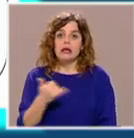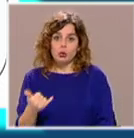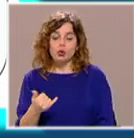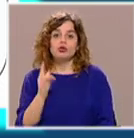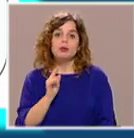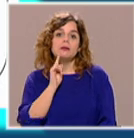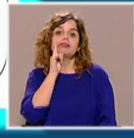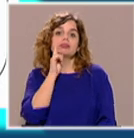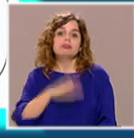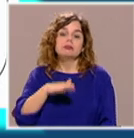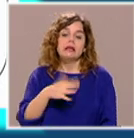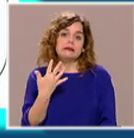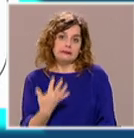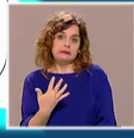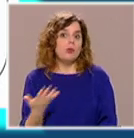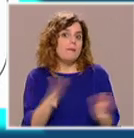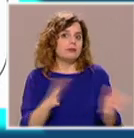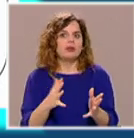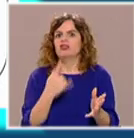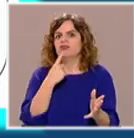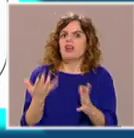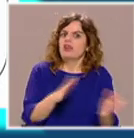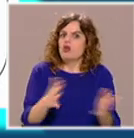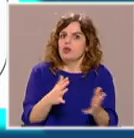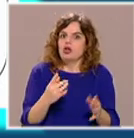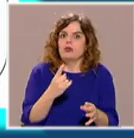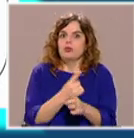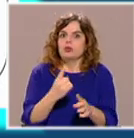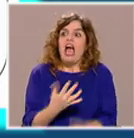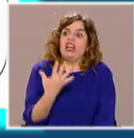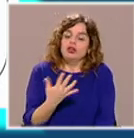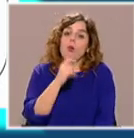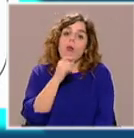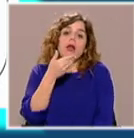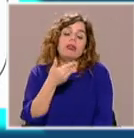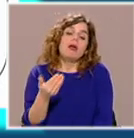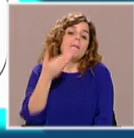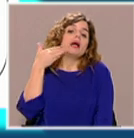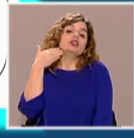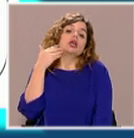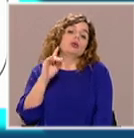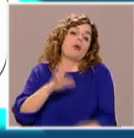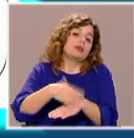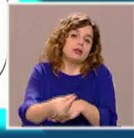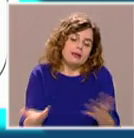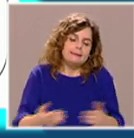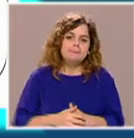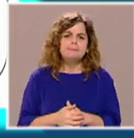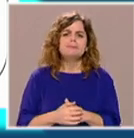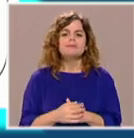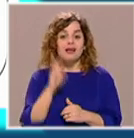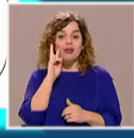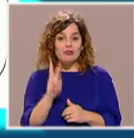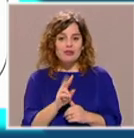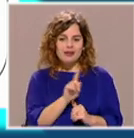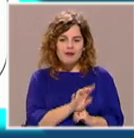romper por volta dos 5 anos de idade. Eu digo por volta dos 5 porque não é mesmo aos 5. Pode ser antes como pode ser depois. Verificamos então aqui na imagem que